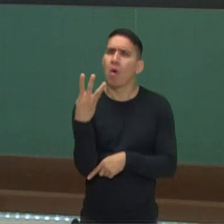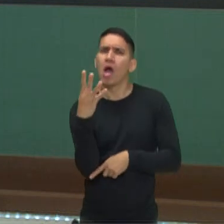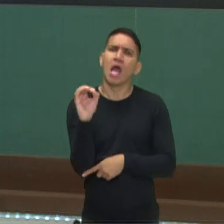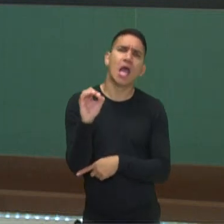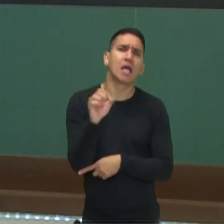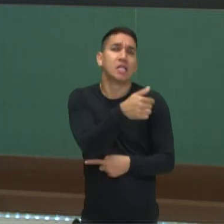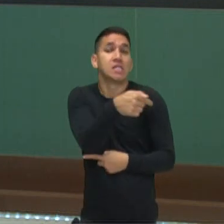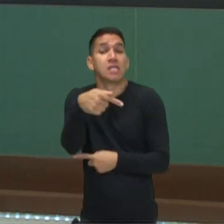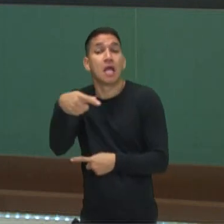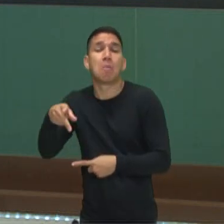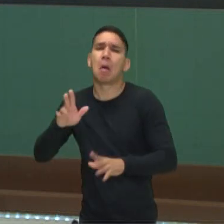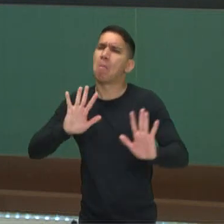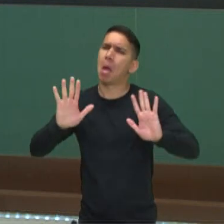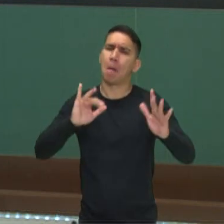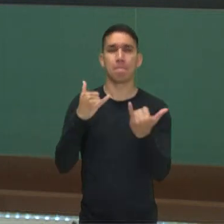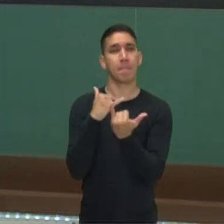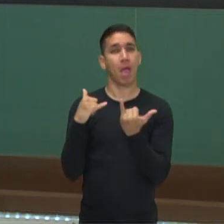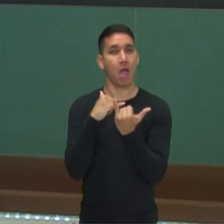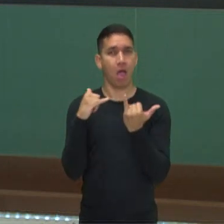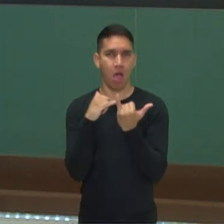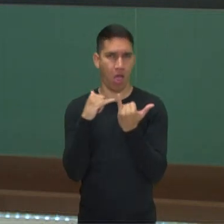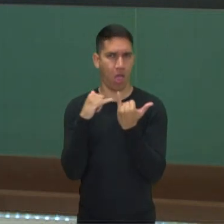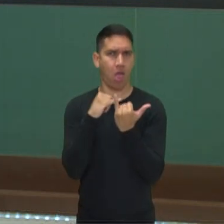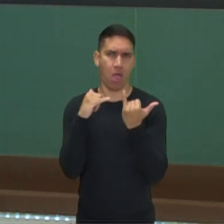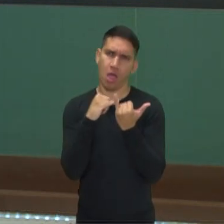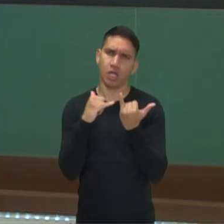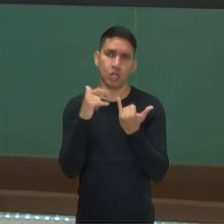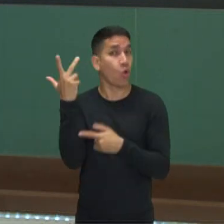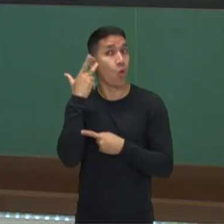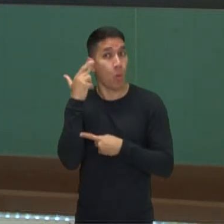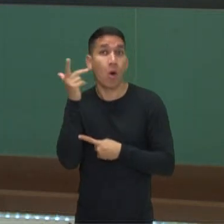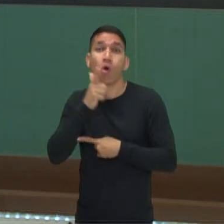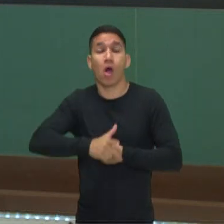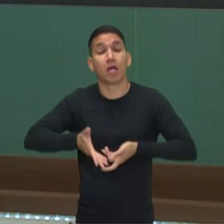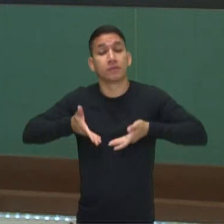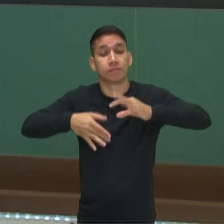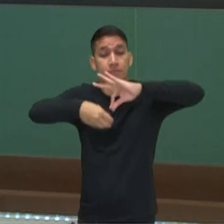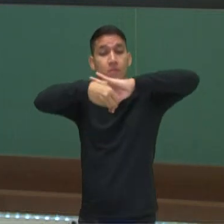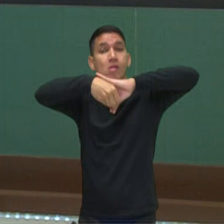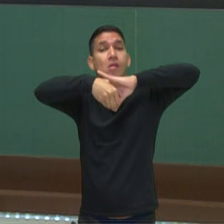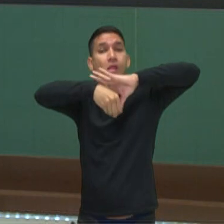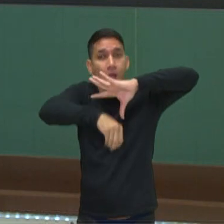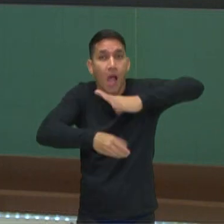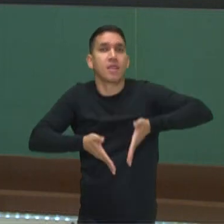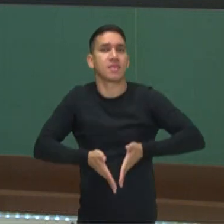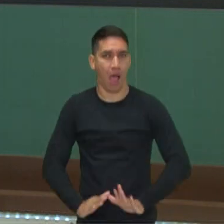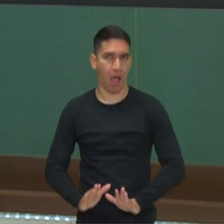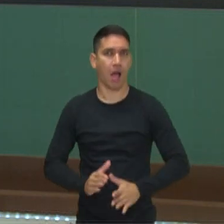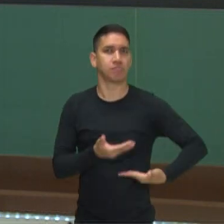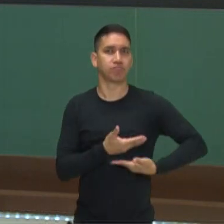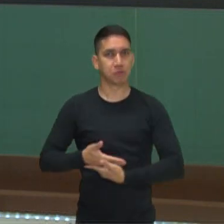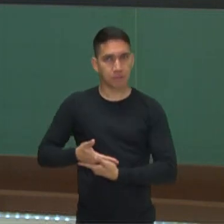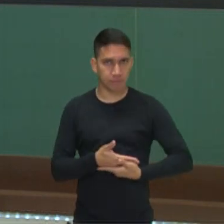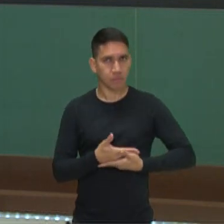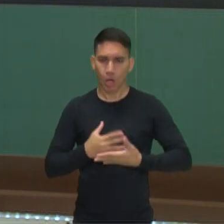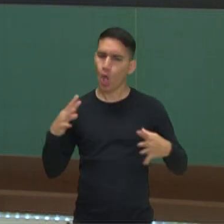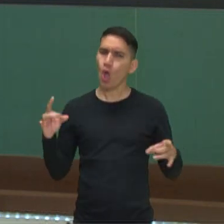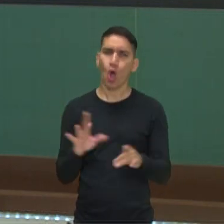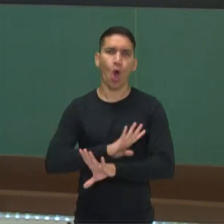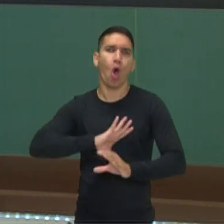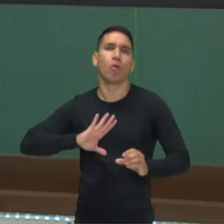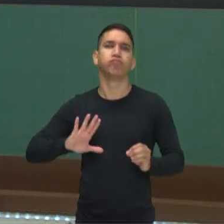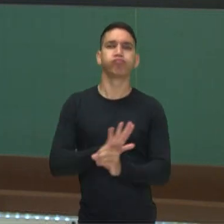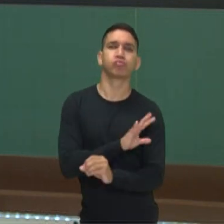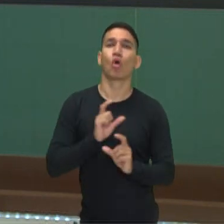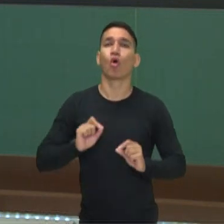semanas é o tempo médio aí normal para o nascimento de um bebê que esteja completamente, né, desenvolvido